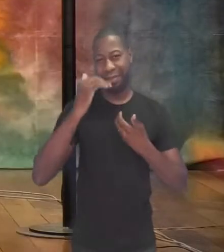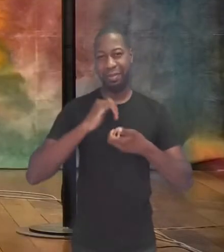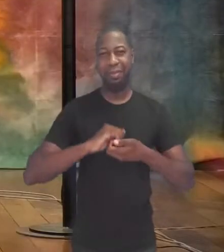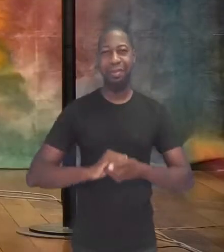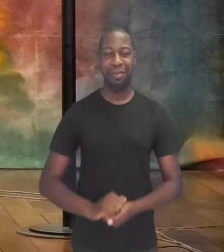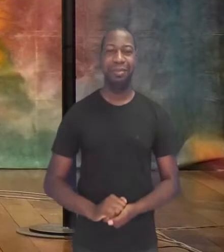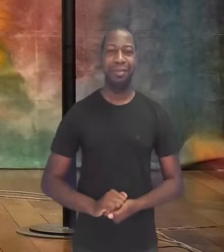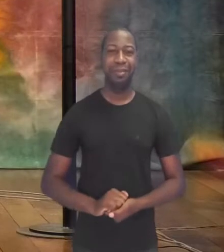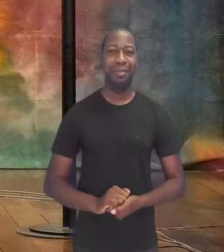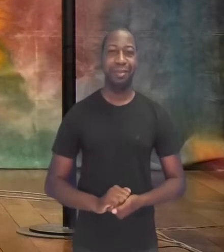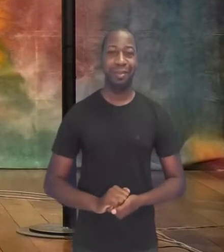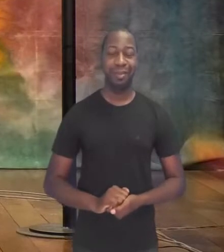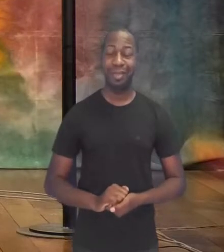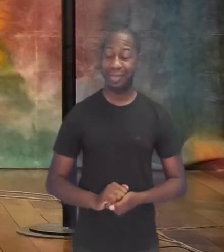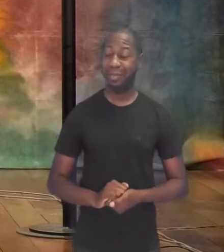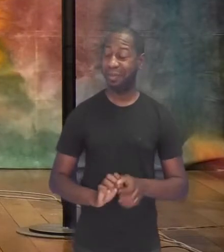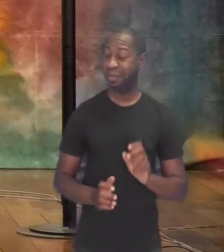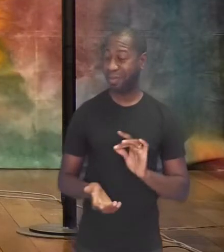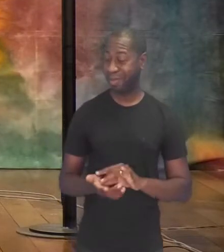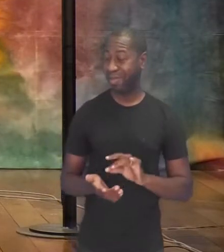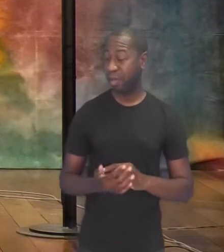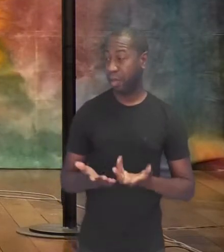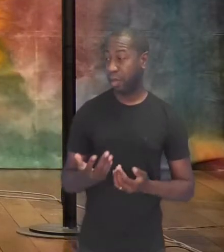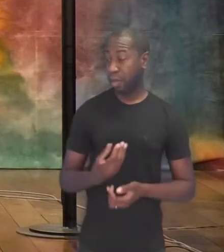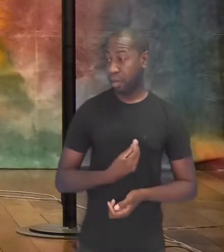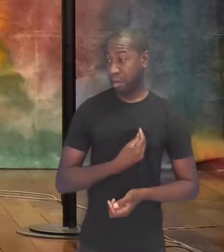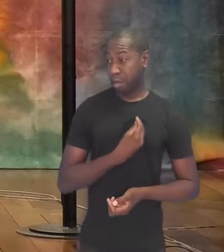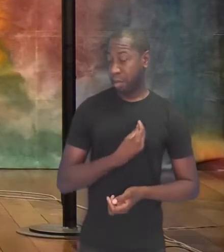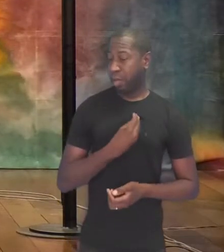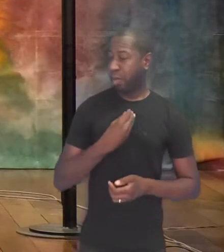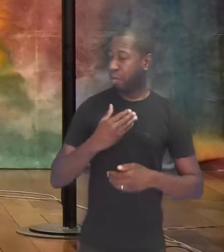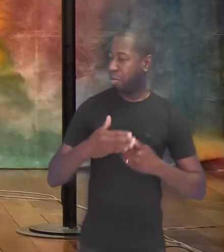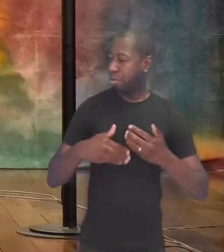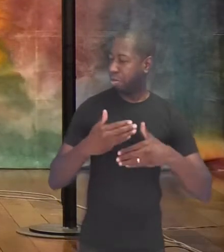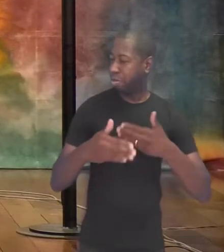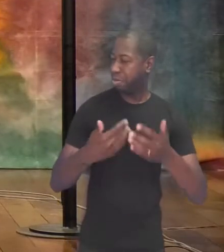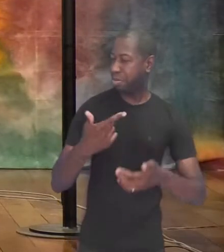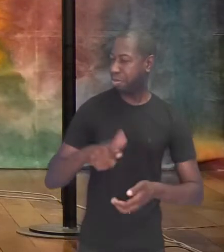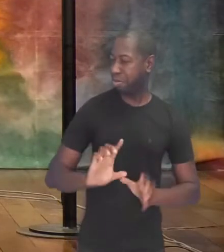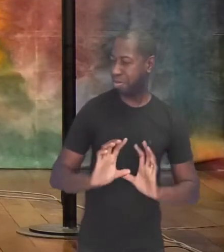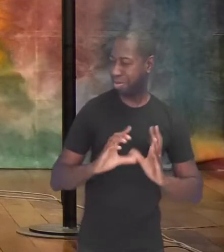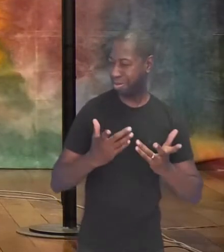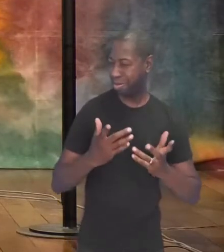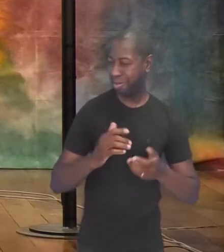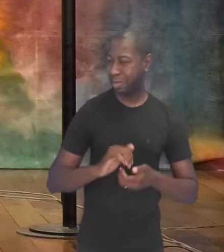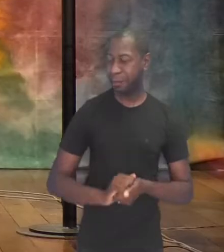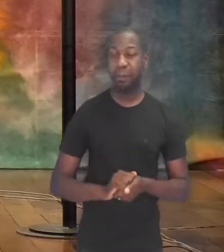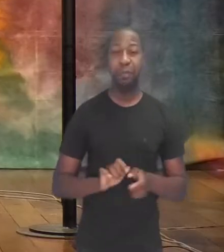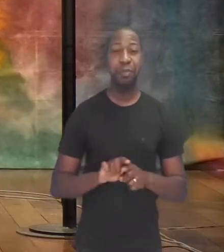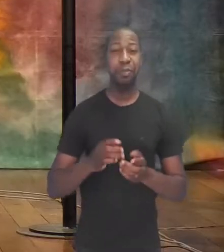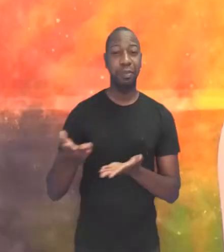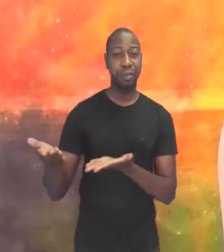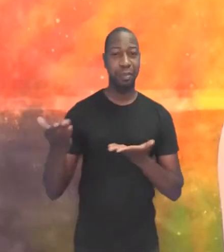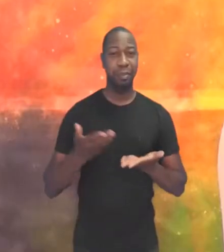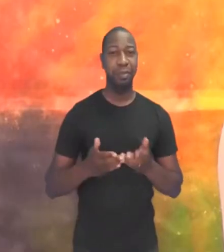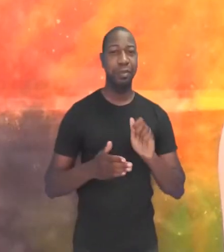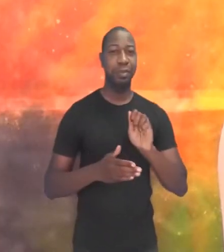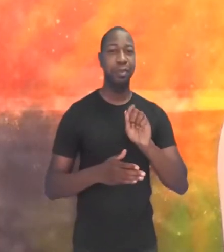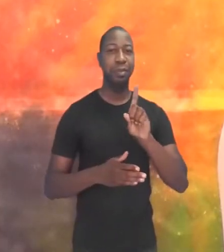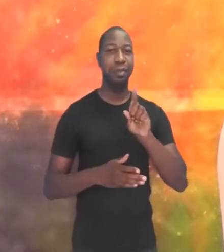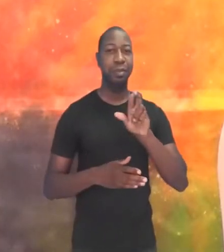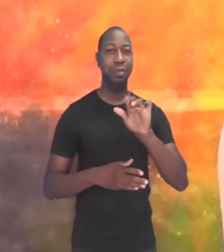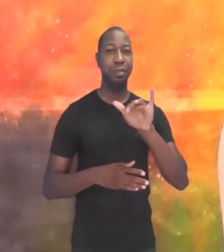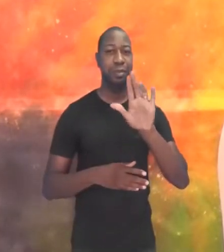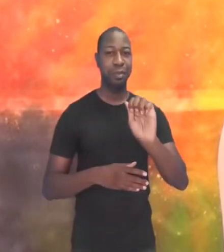aí, vida longa a FLIR. Agora com a palavra, Adriana Elias, que também é organizadora do evento. Olá